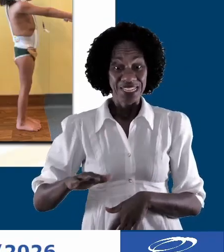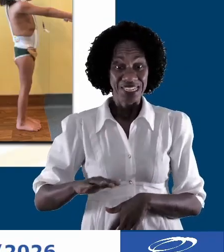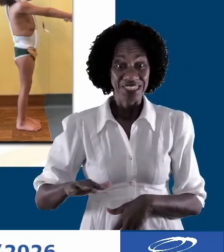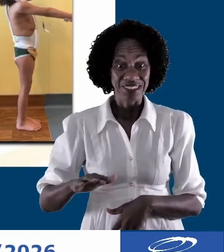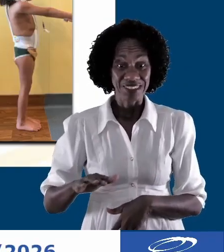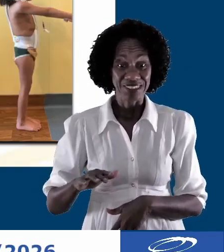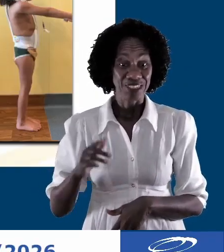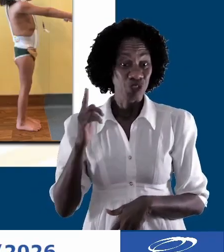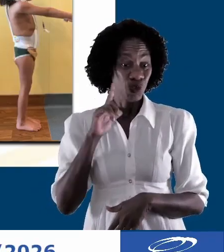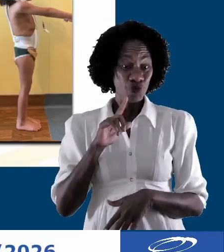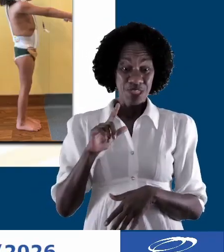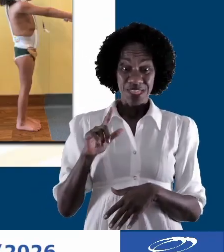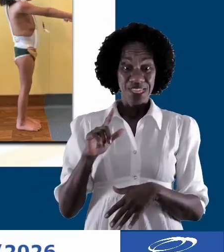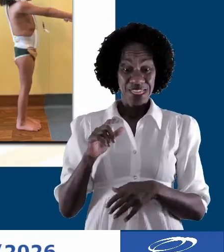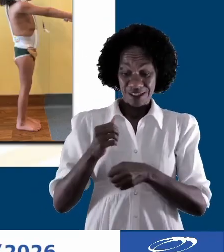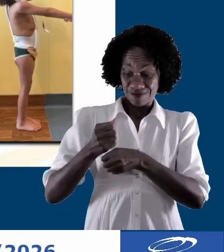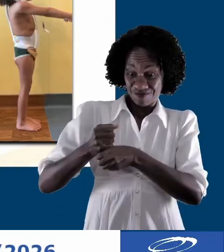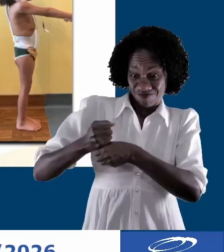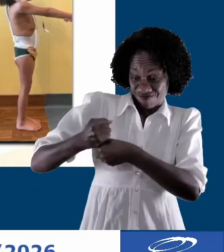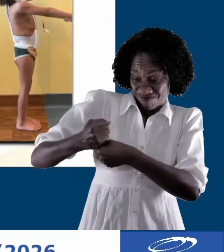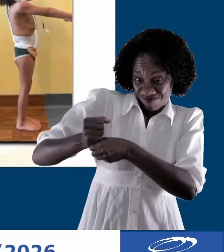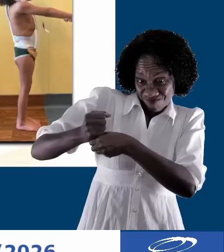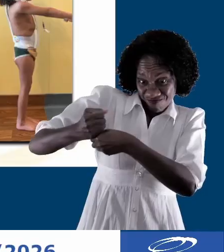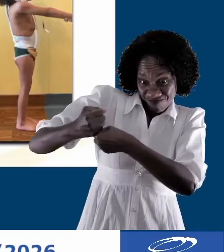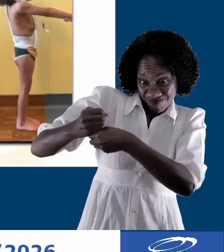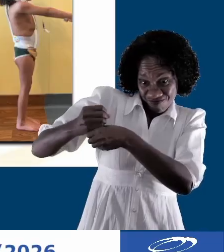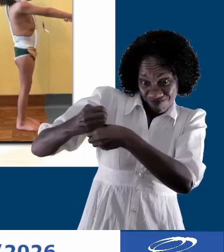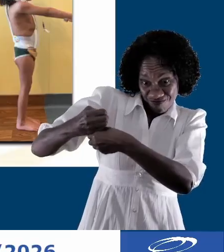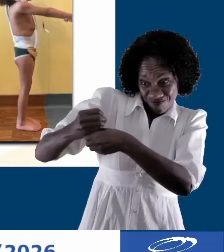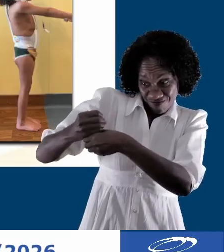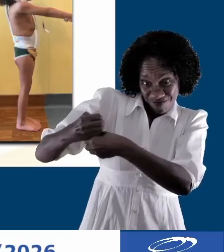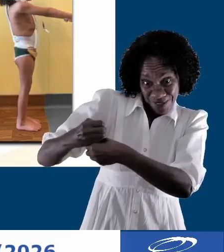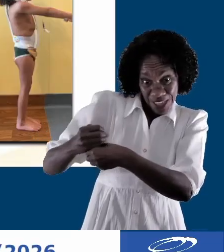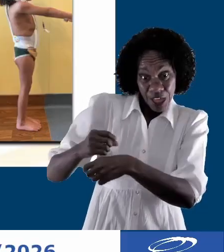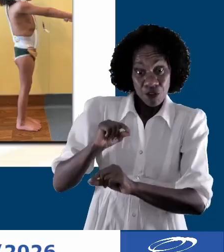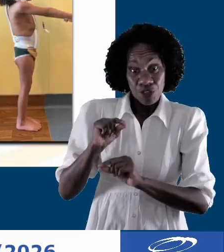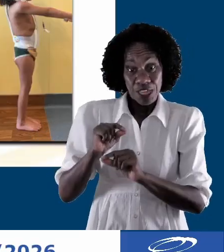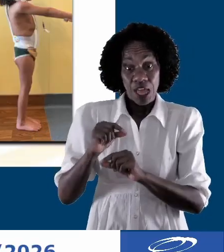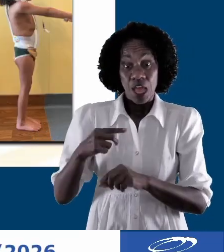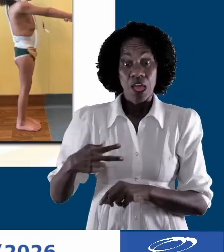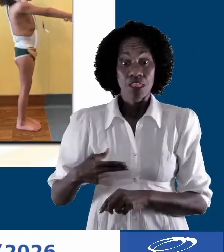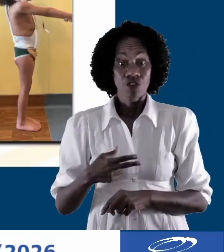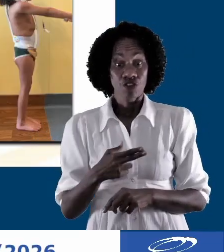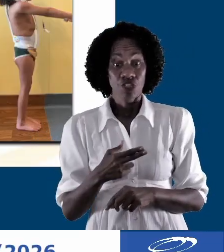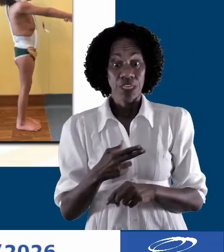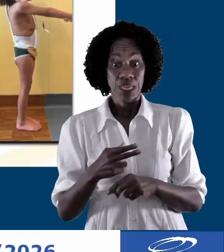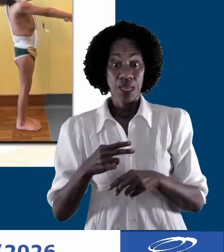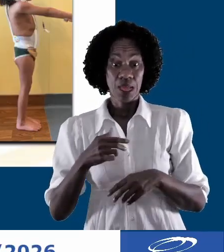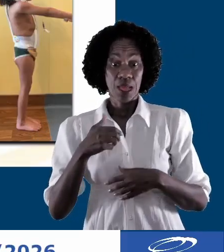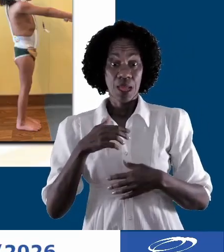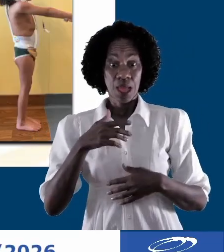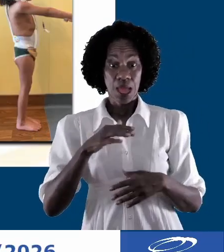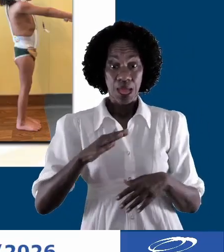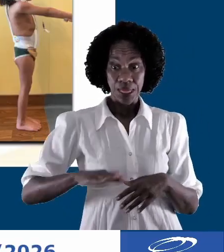motor, o sinal para a medula nas pernas desaparecia. Ela foi operada de lado, foi feita uma drenagem endoscópica,